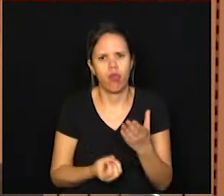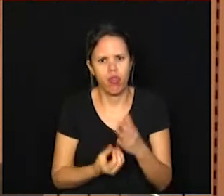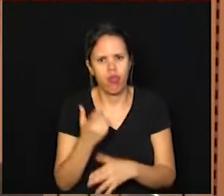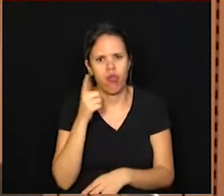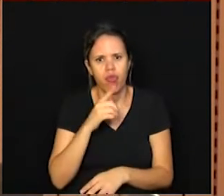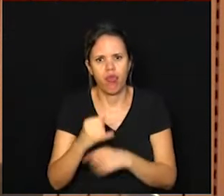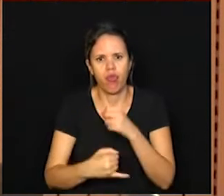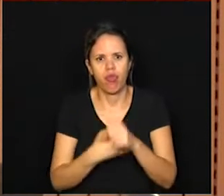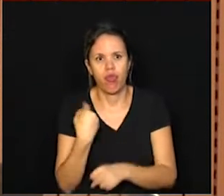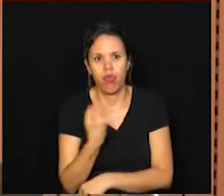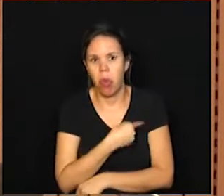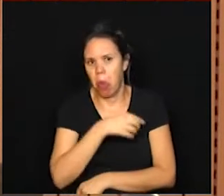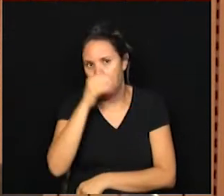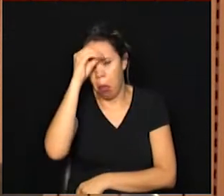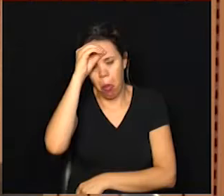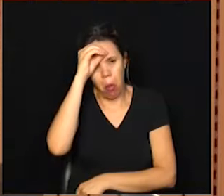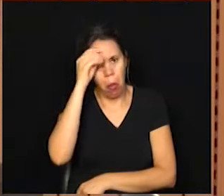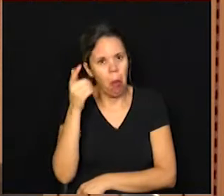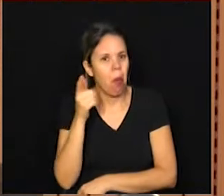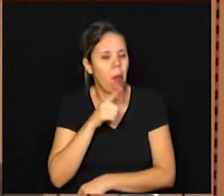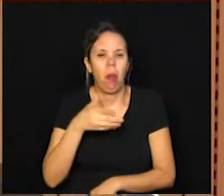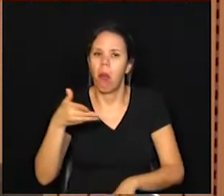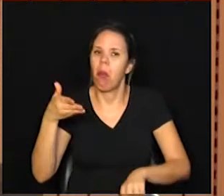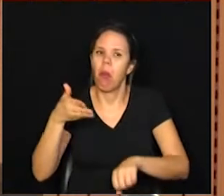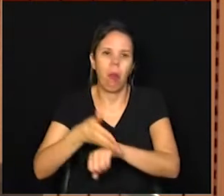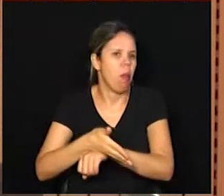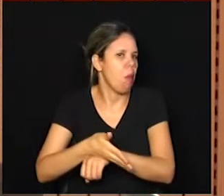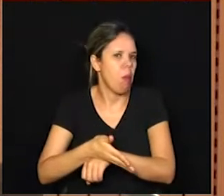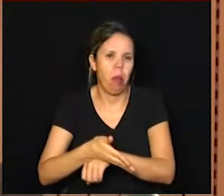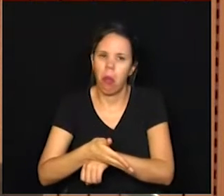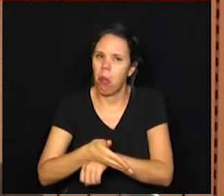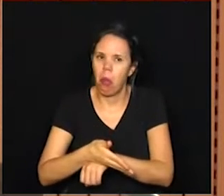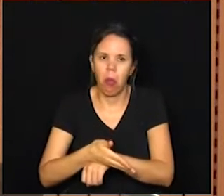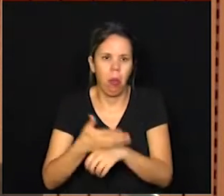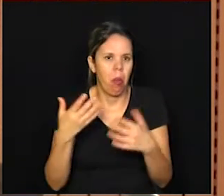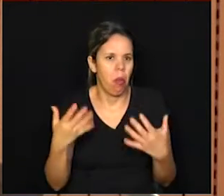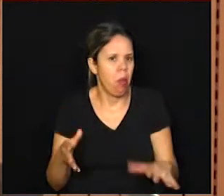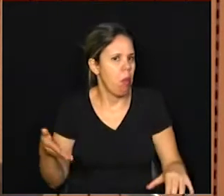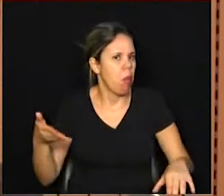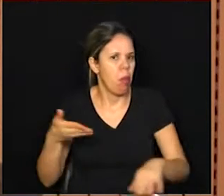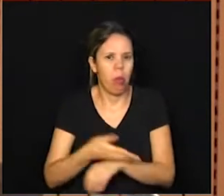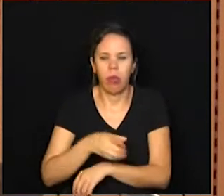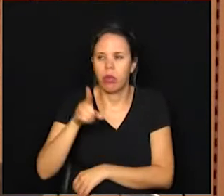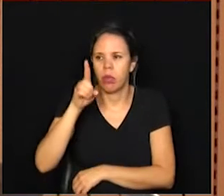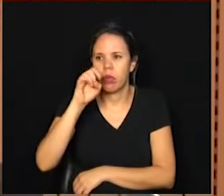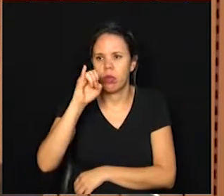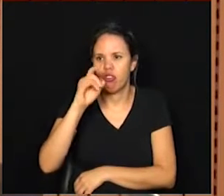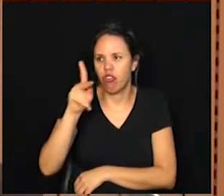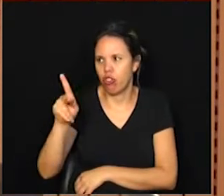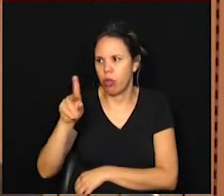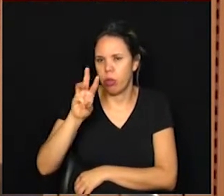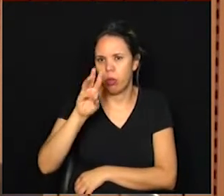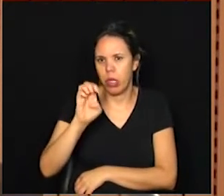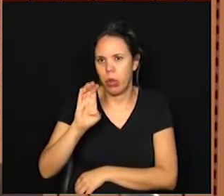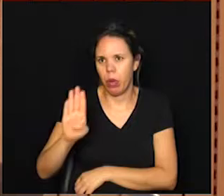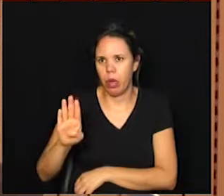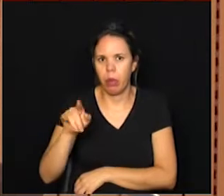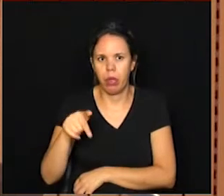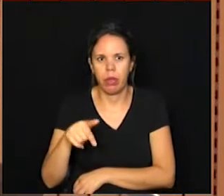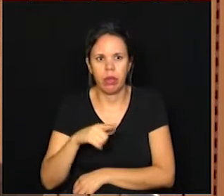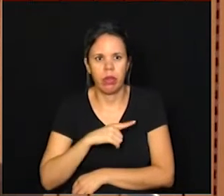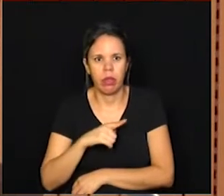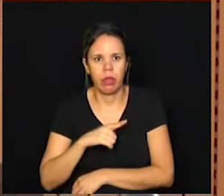nós leigos. Eu, por exemplo, não consigo e nem pretendo navegar na Deep Web, porque para isso você tem que